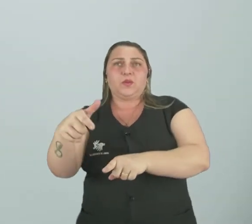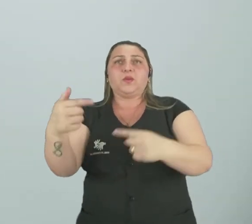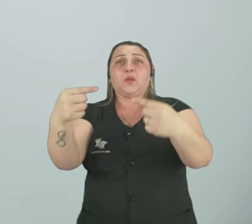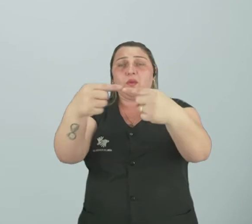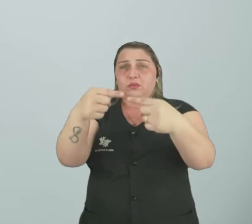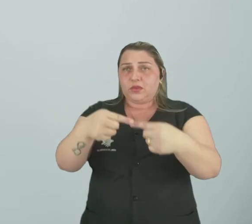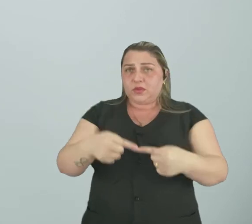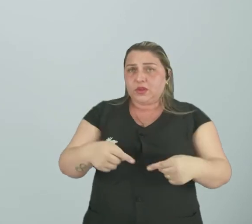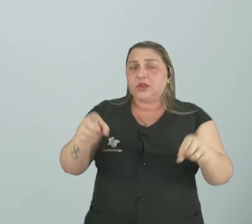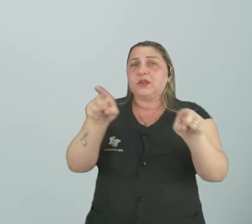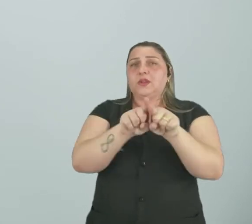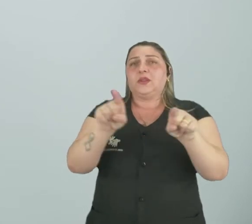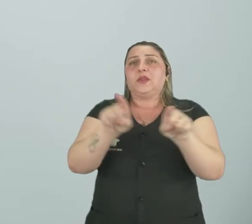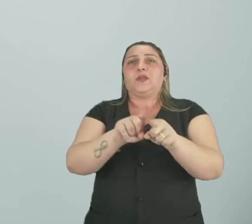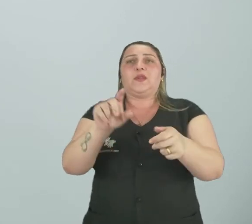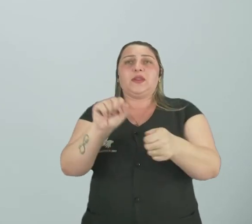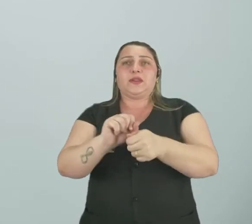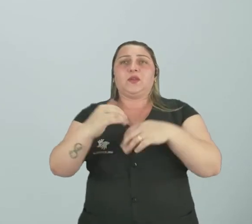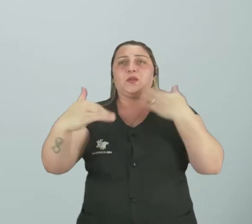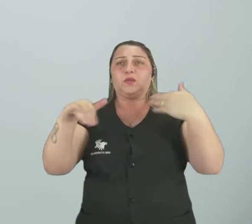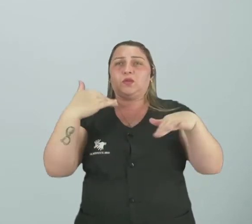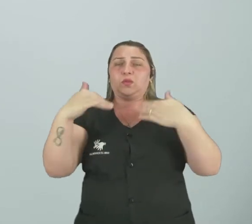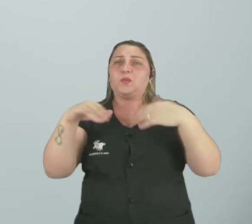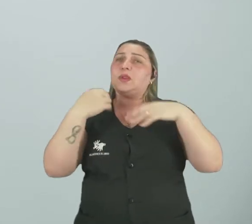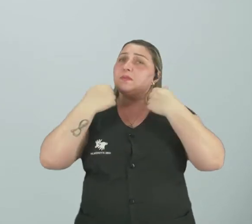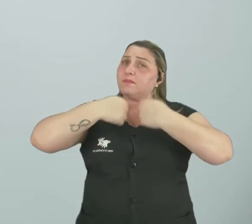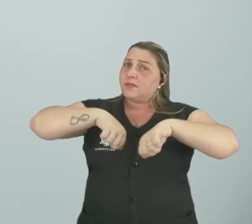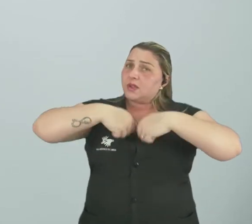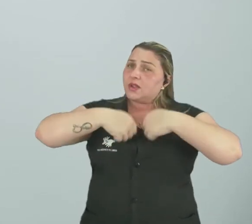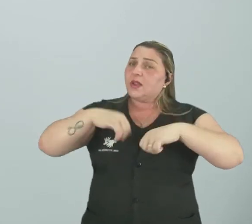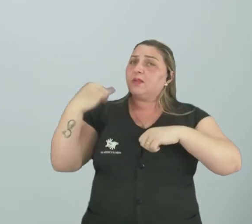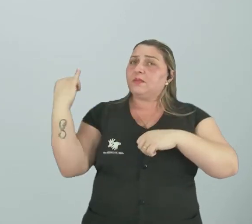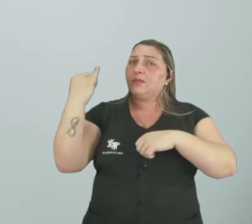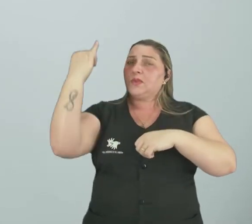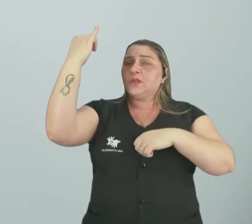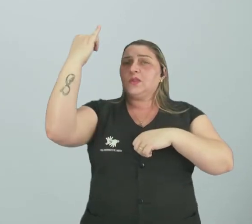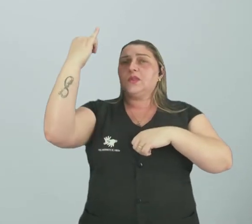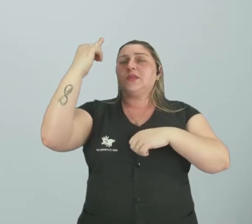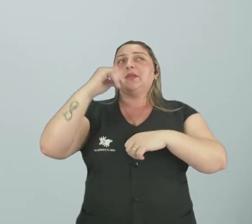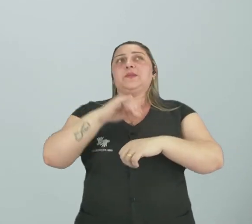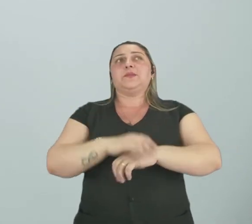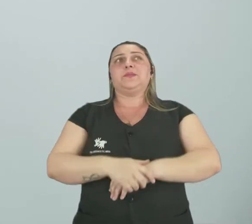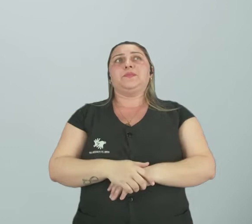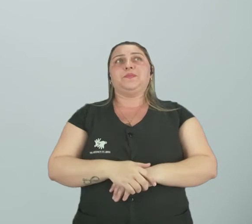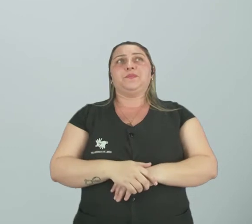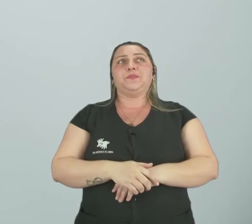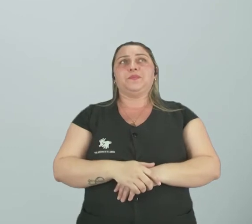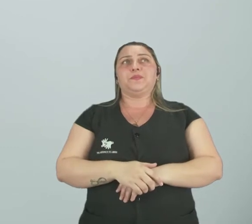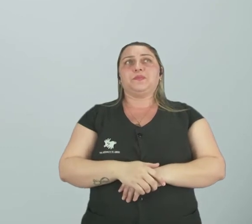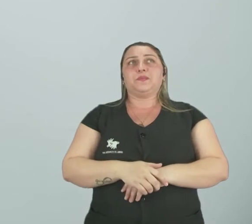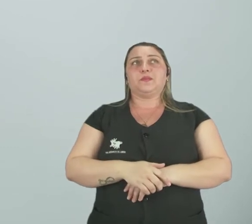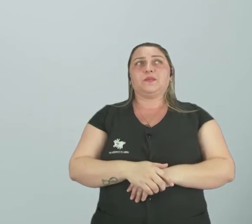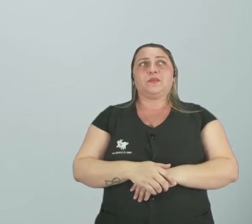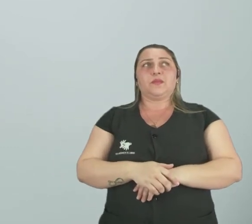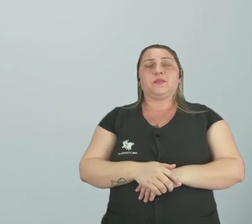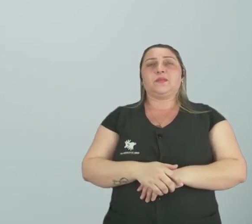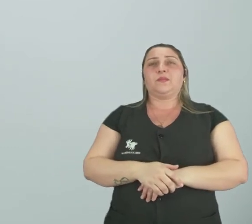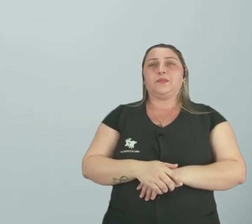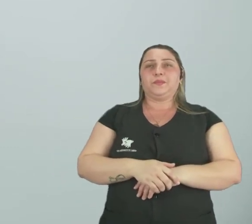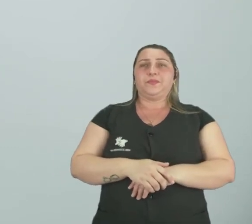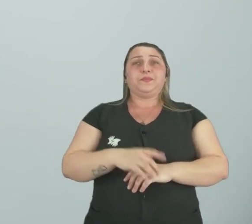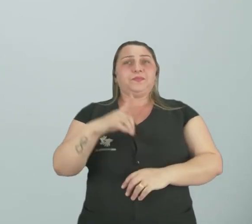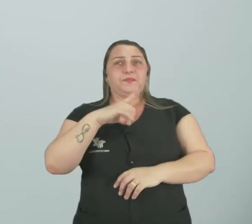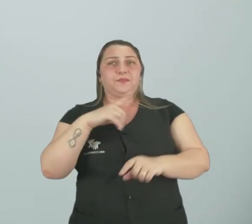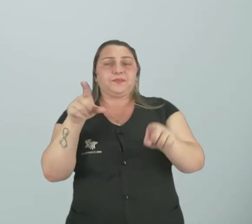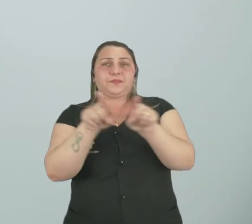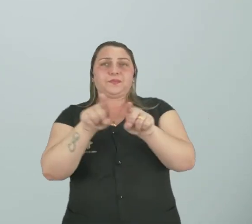além deles terem que fazer os movimentos precisos e com um alto grau de complexidade,